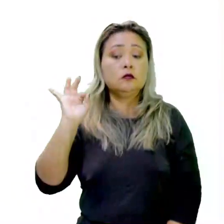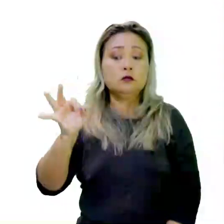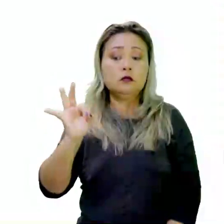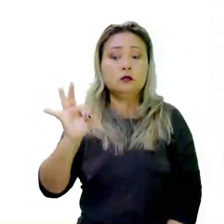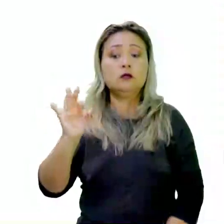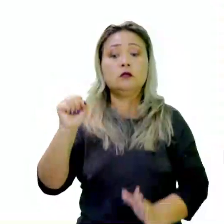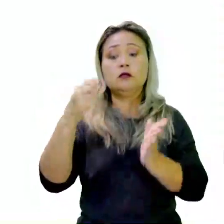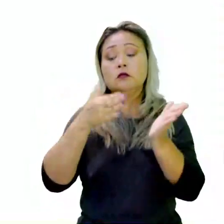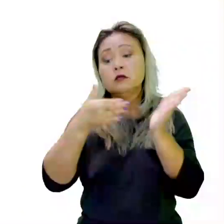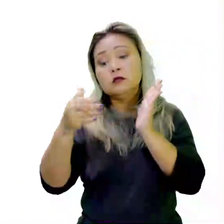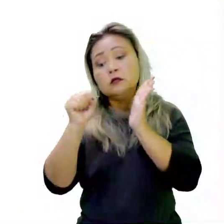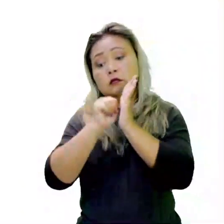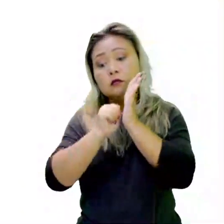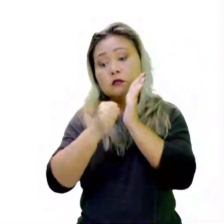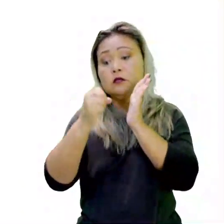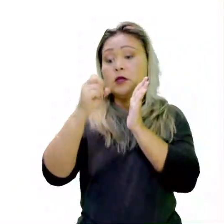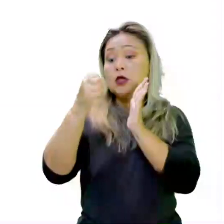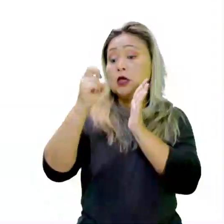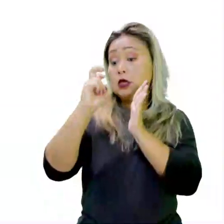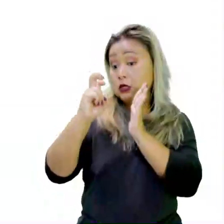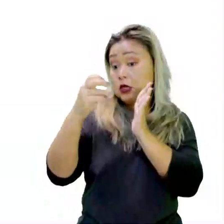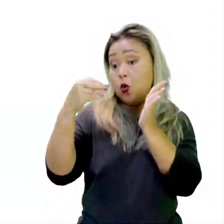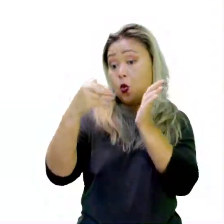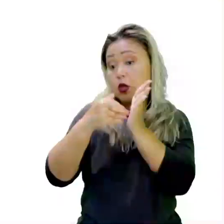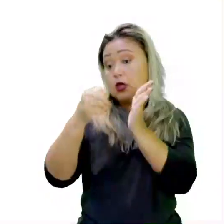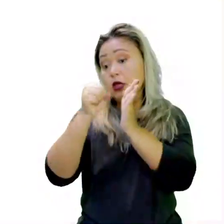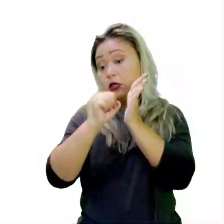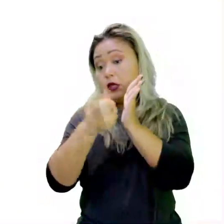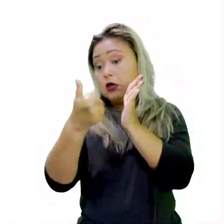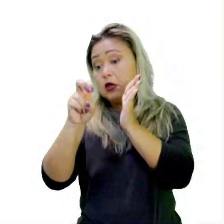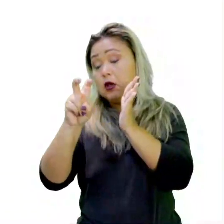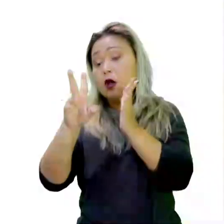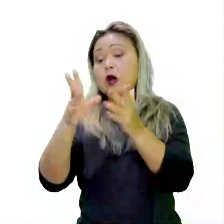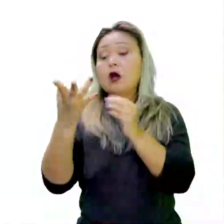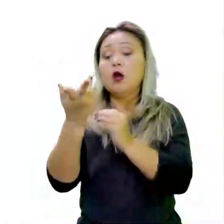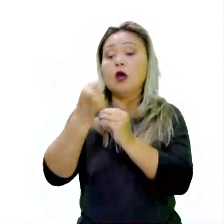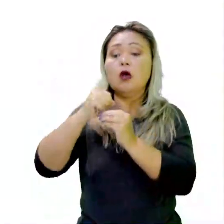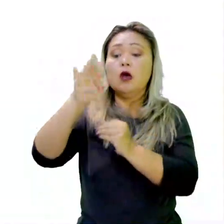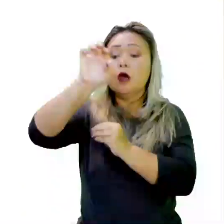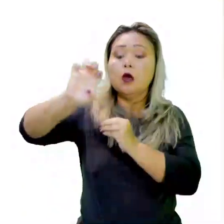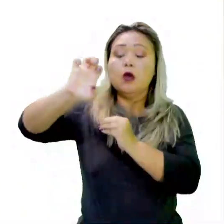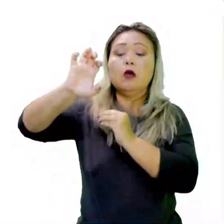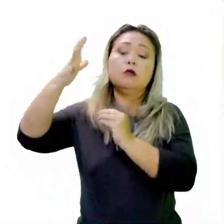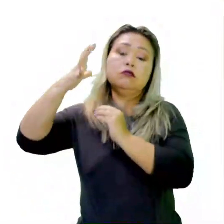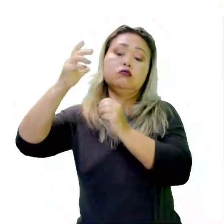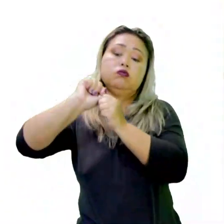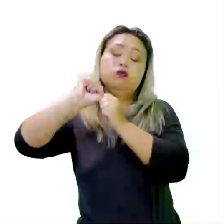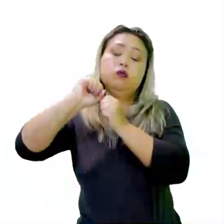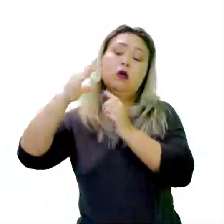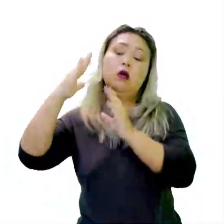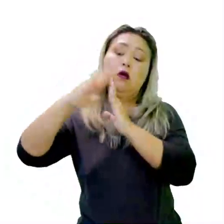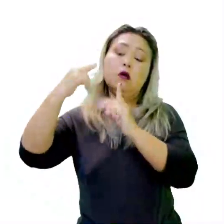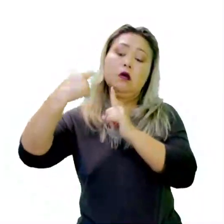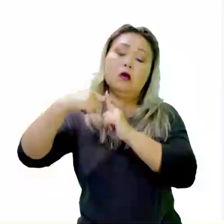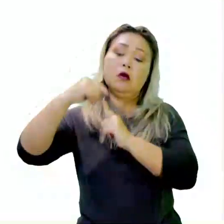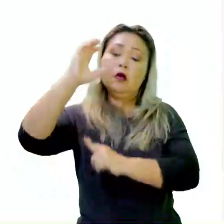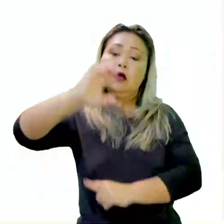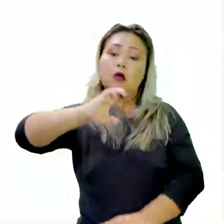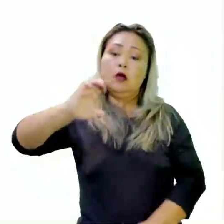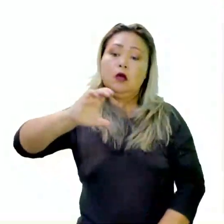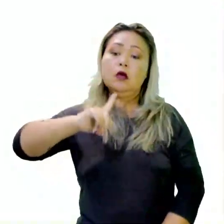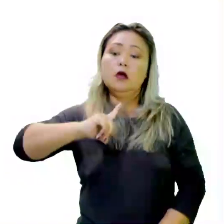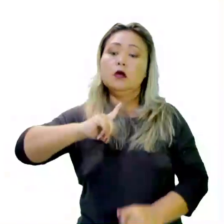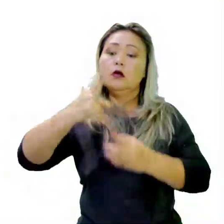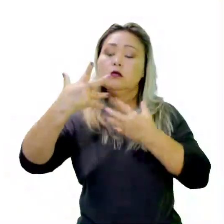Exatamente. Entre o século V ao século XV, essa arte europeia era fortemente influenciada pela Igreja Católica. Tudo